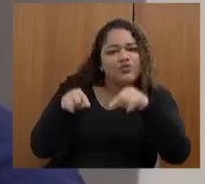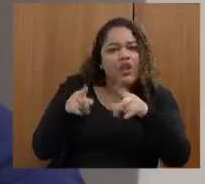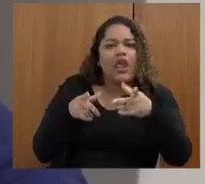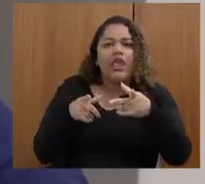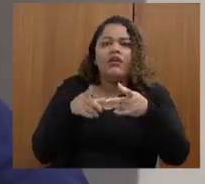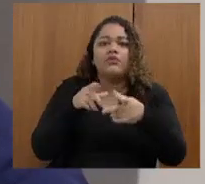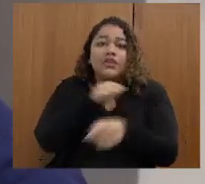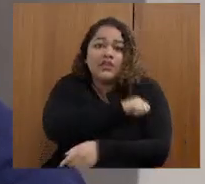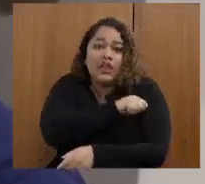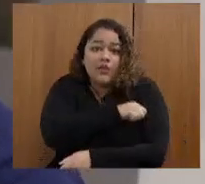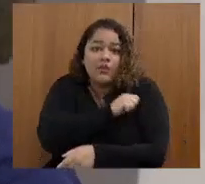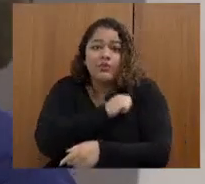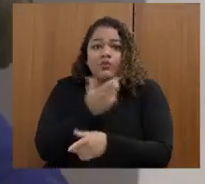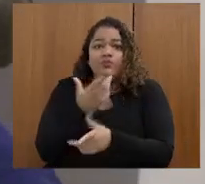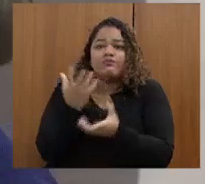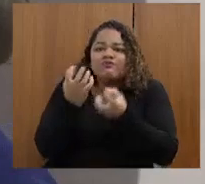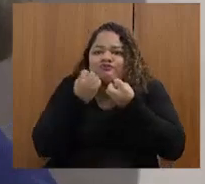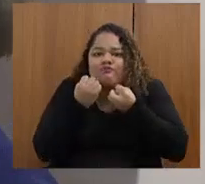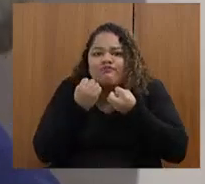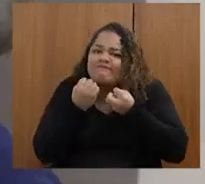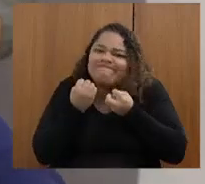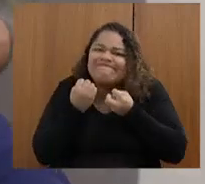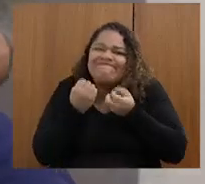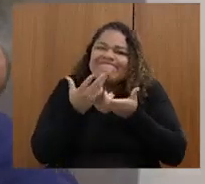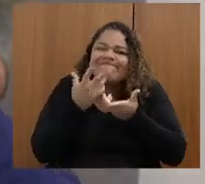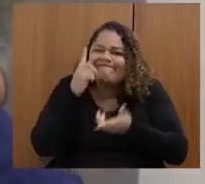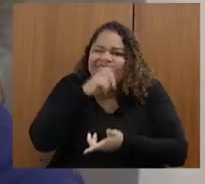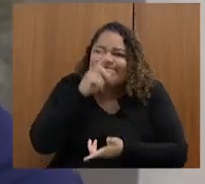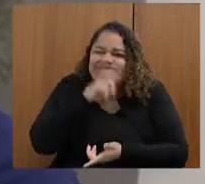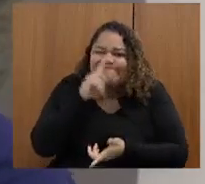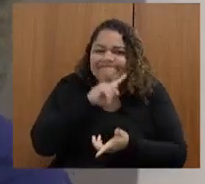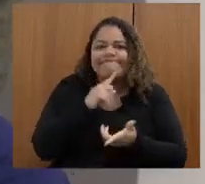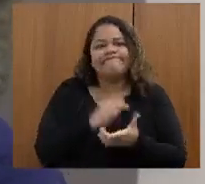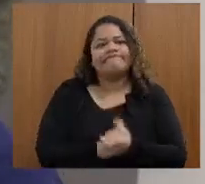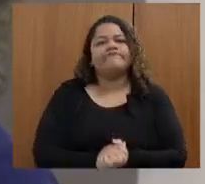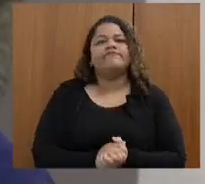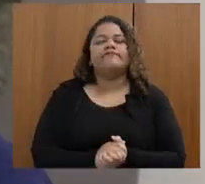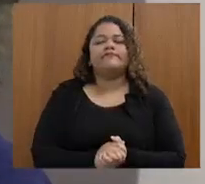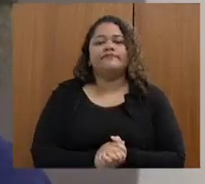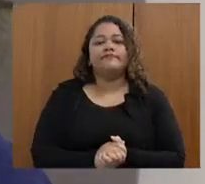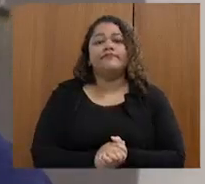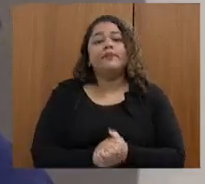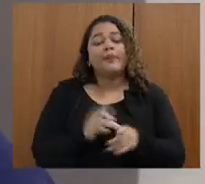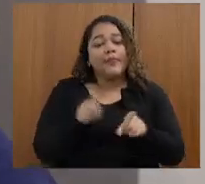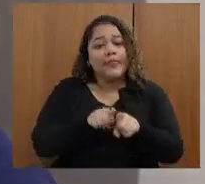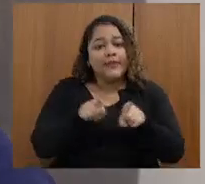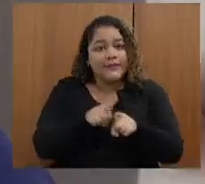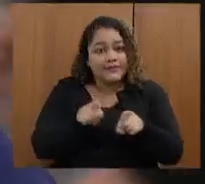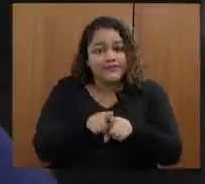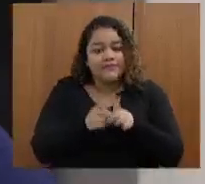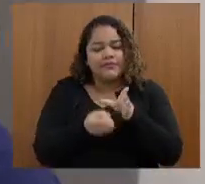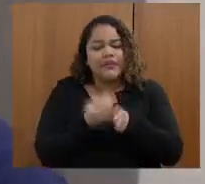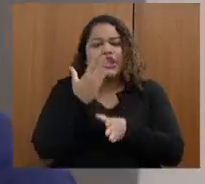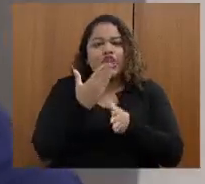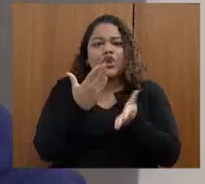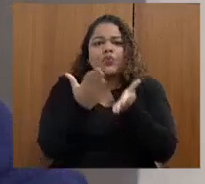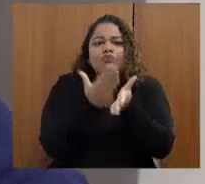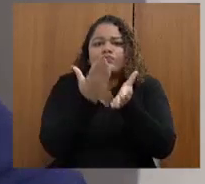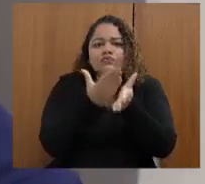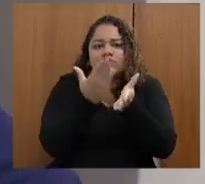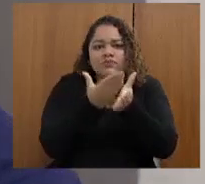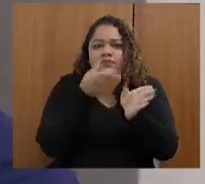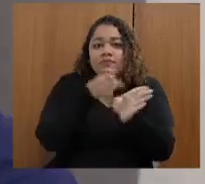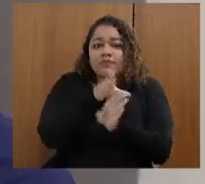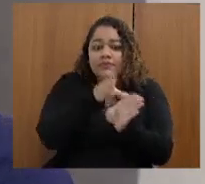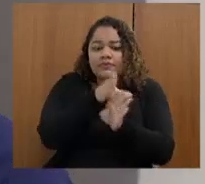exatamente a desejar Além disso criamos um novo manual dos prédios escolares e que aqui